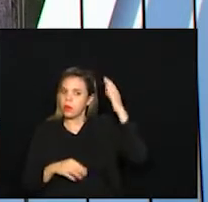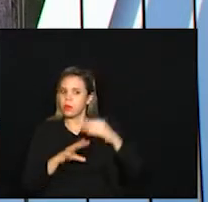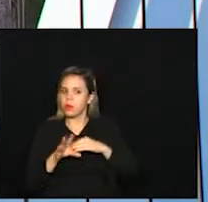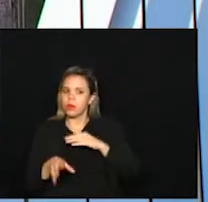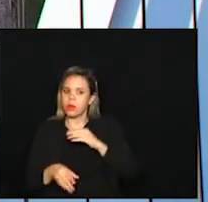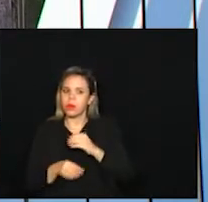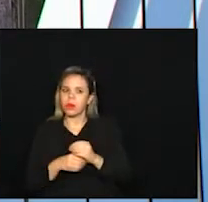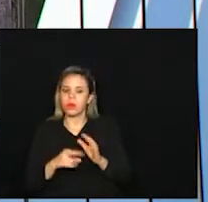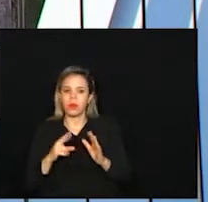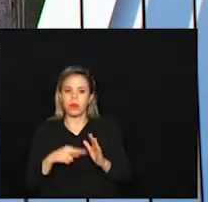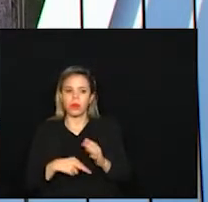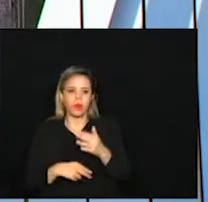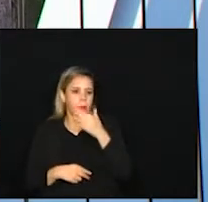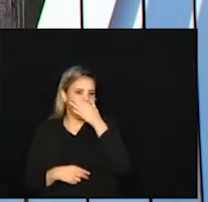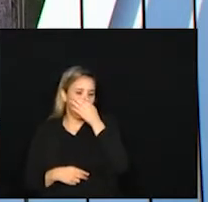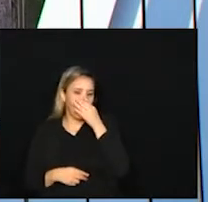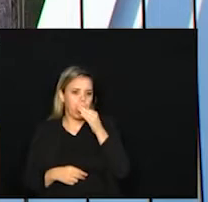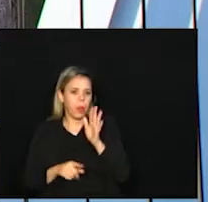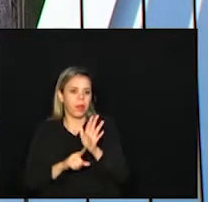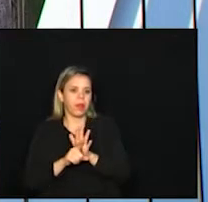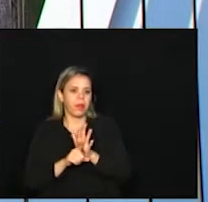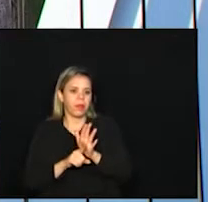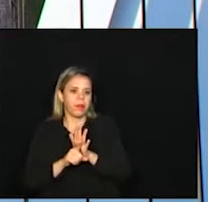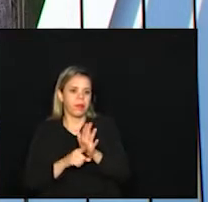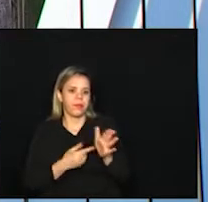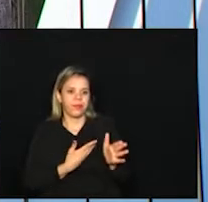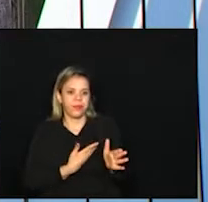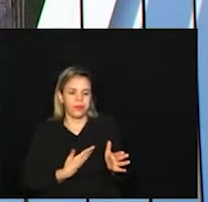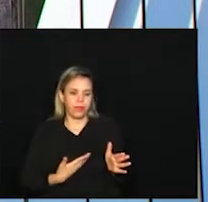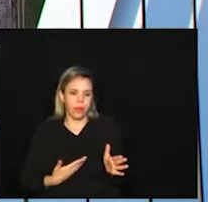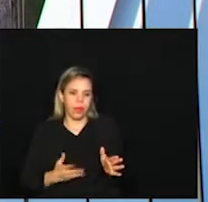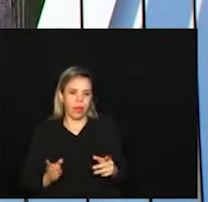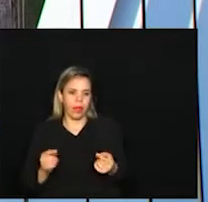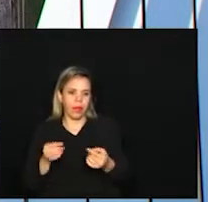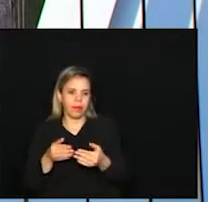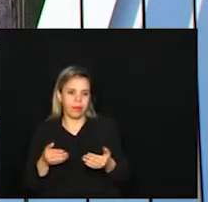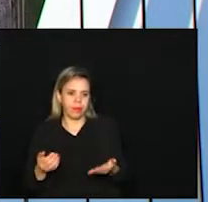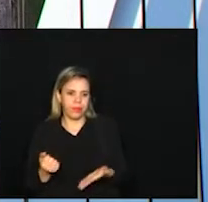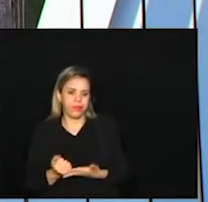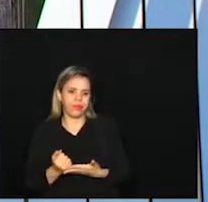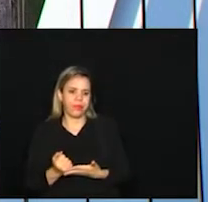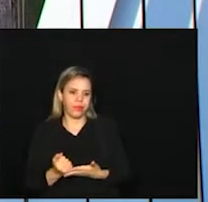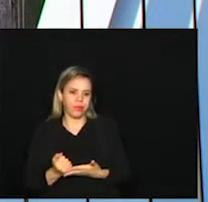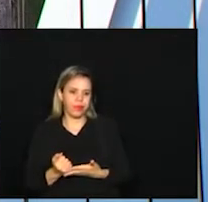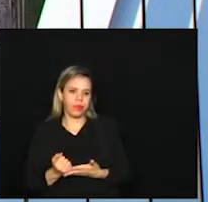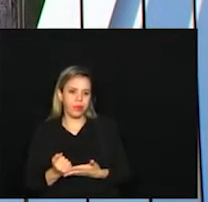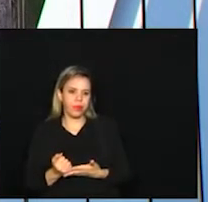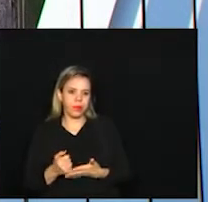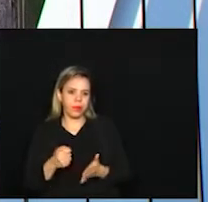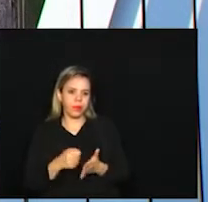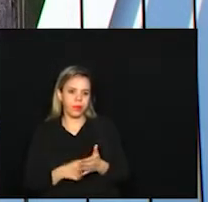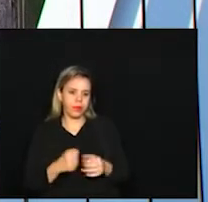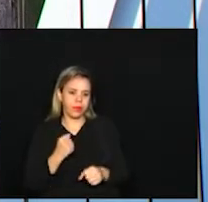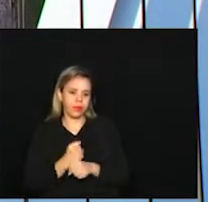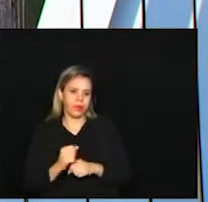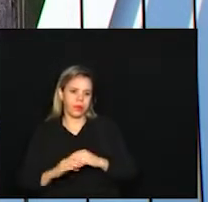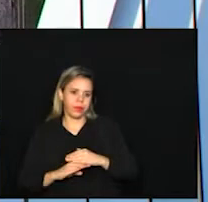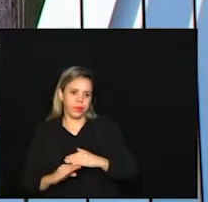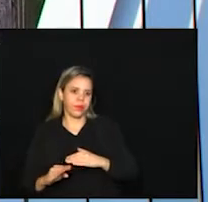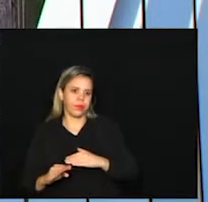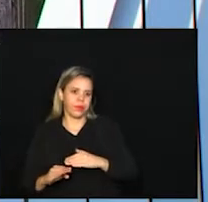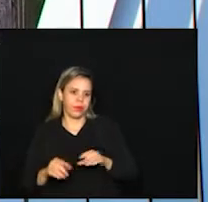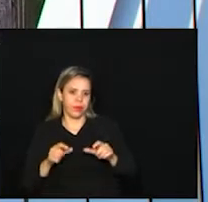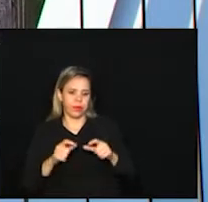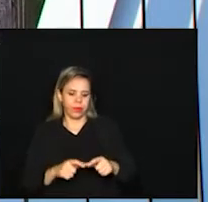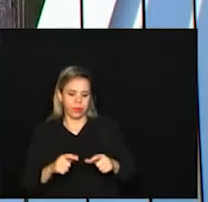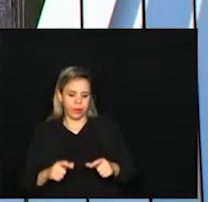no relatório um estudo do poder público voltado a esse tipo de pavimento que seria através